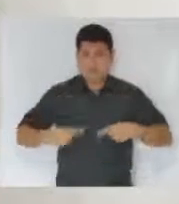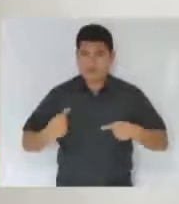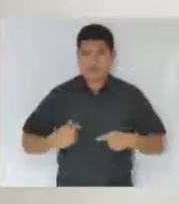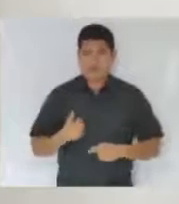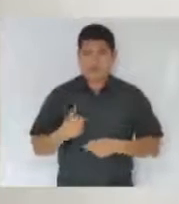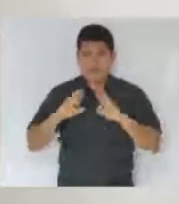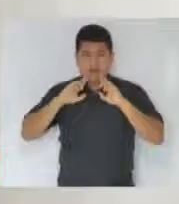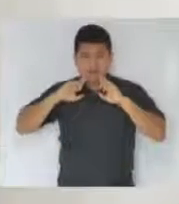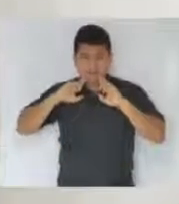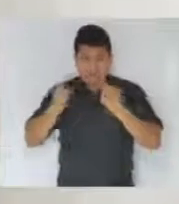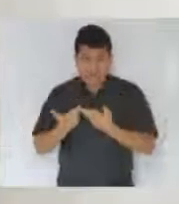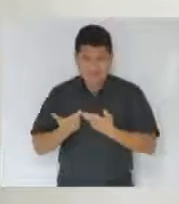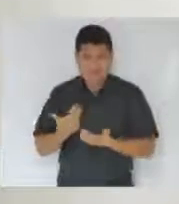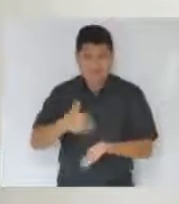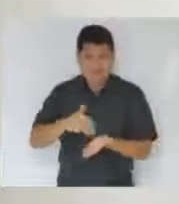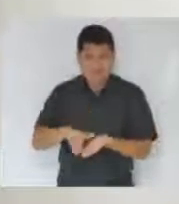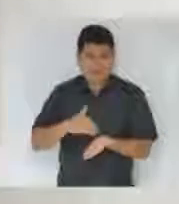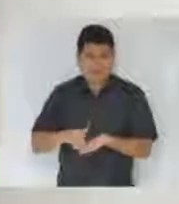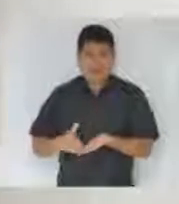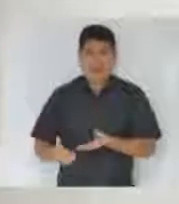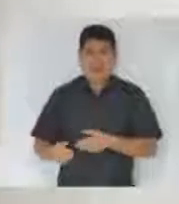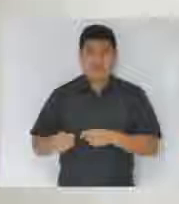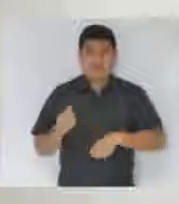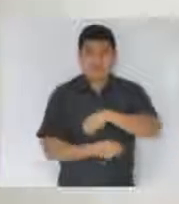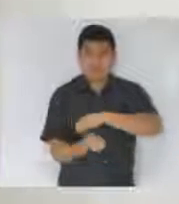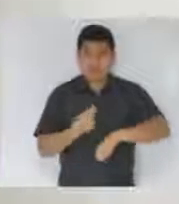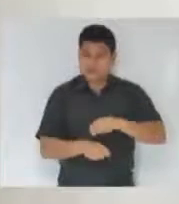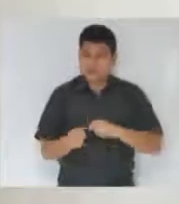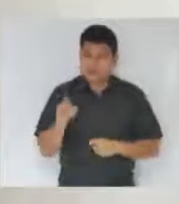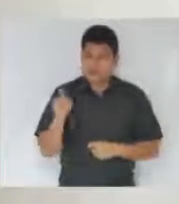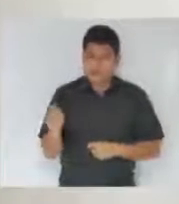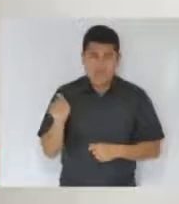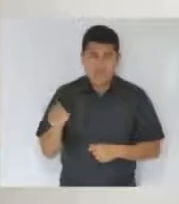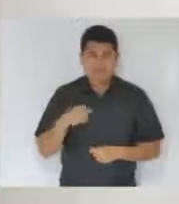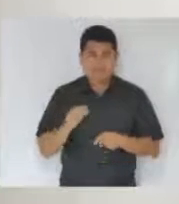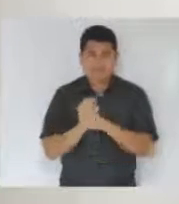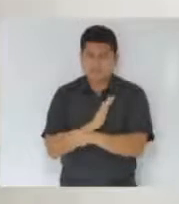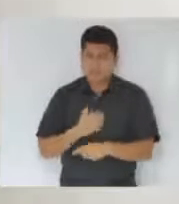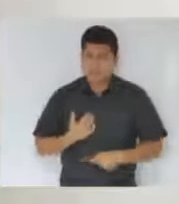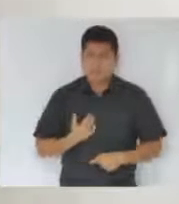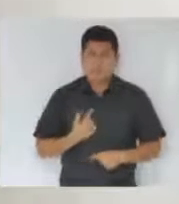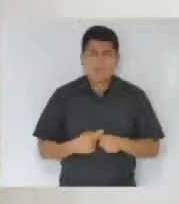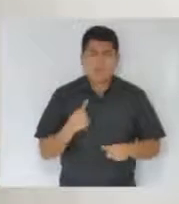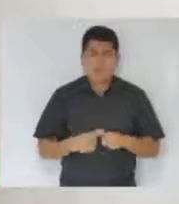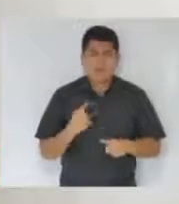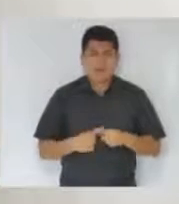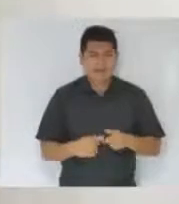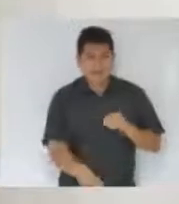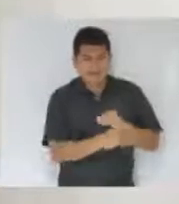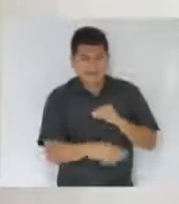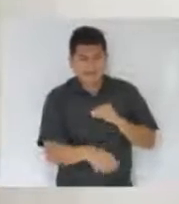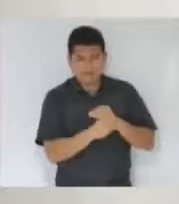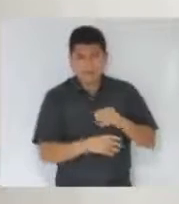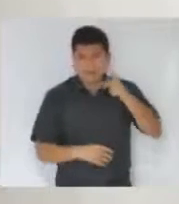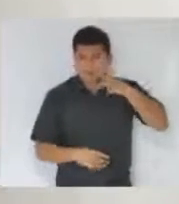secretário da Fazenda. Eu perguntei, secretário, por qual motivo as emendas parlamentares não estão